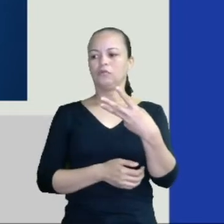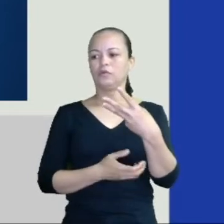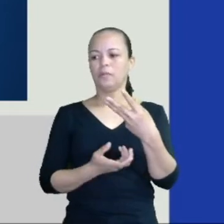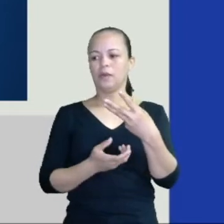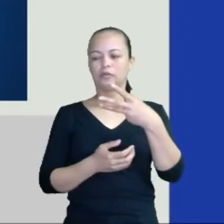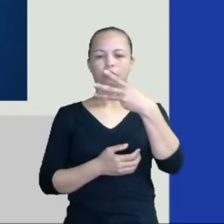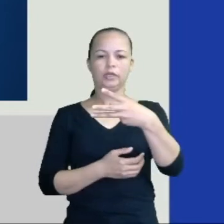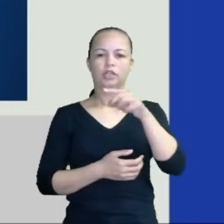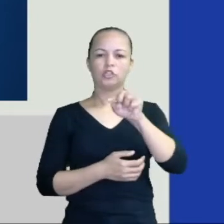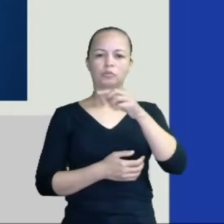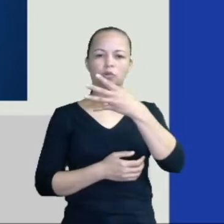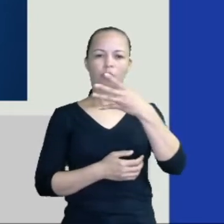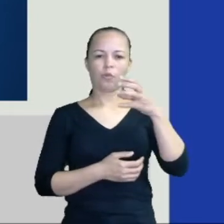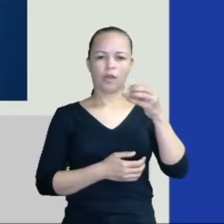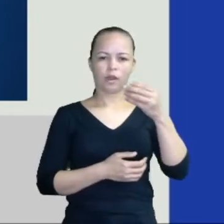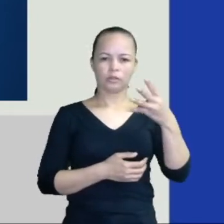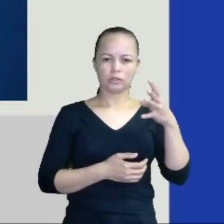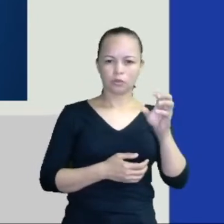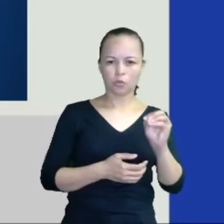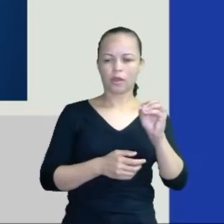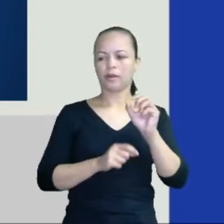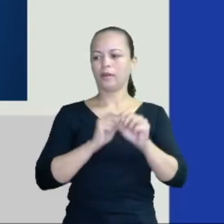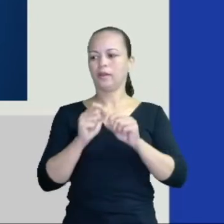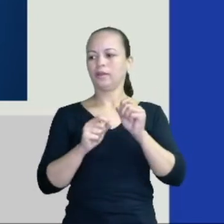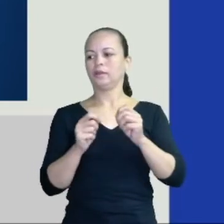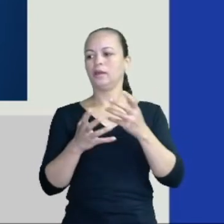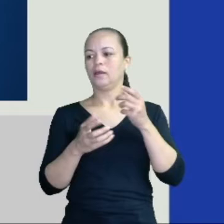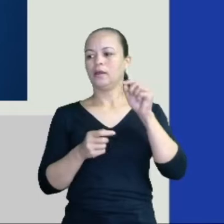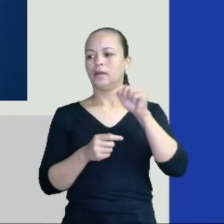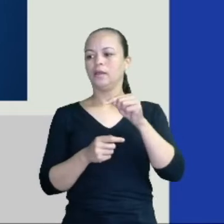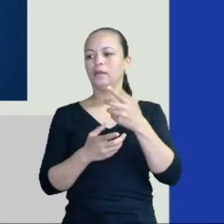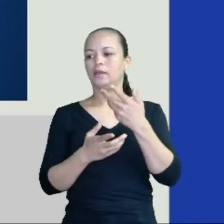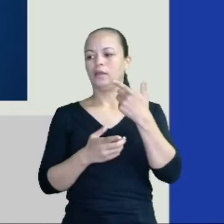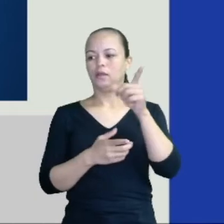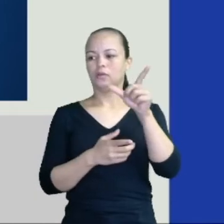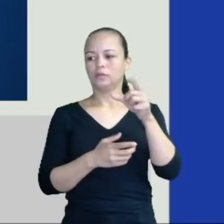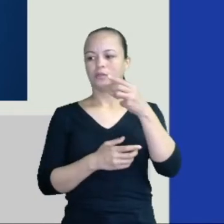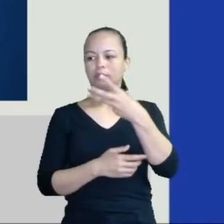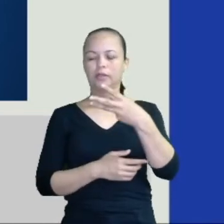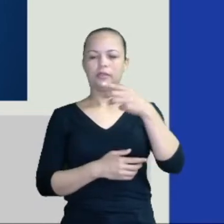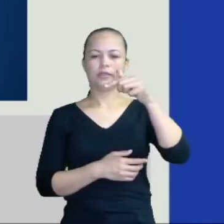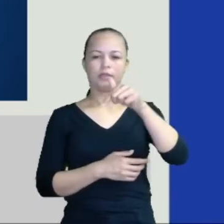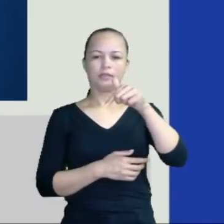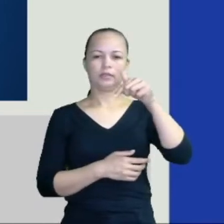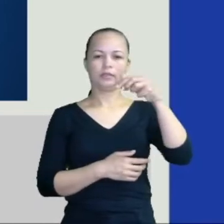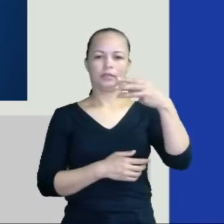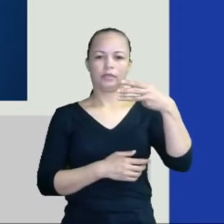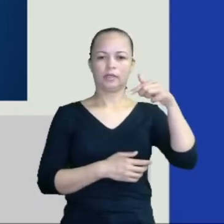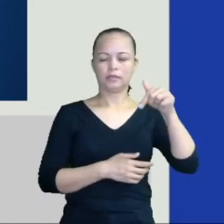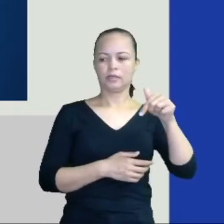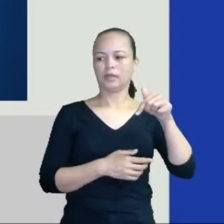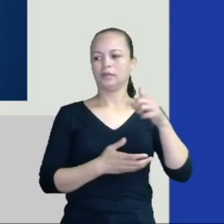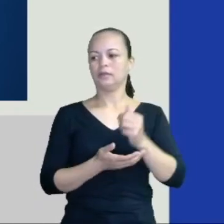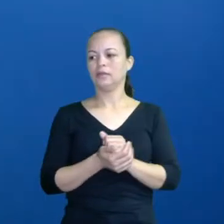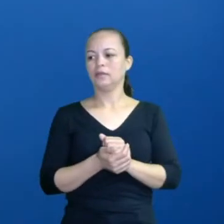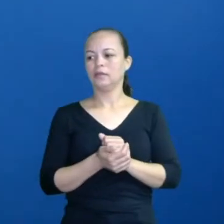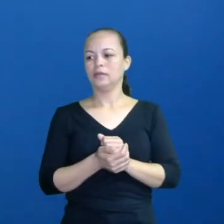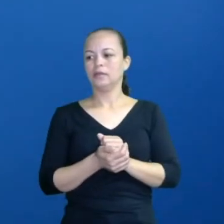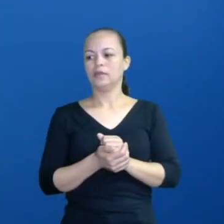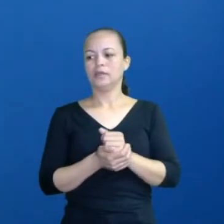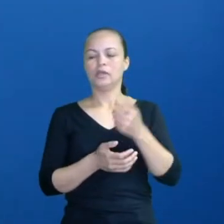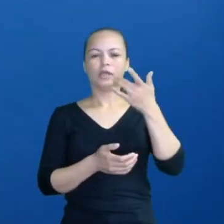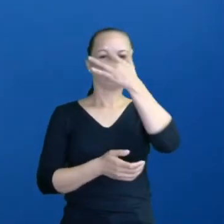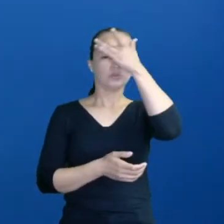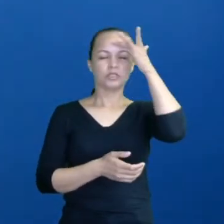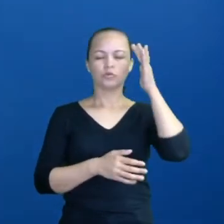3.737. E óbitos, pessoas que não resistiram e acabaram perdendo sua vida, 79. Então, a